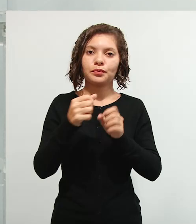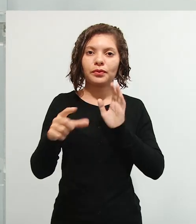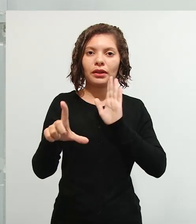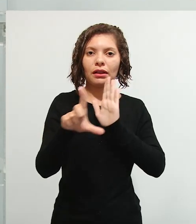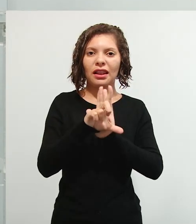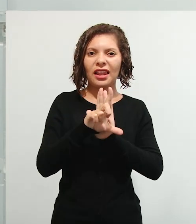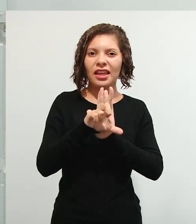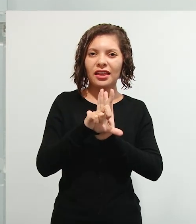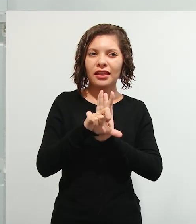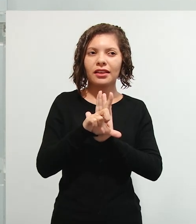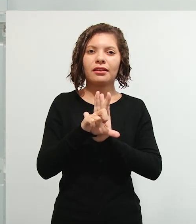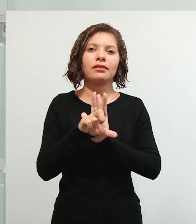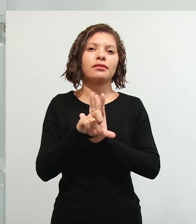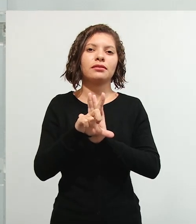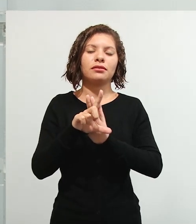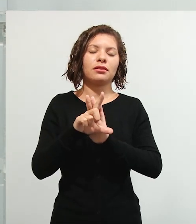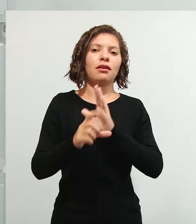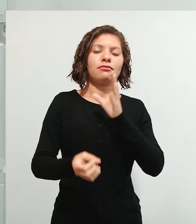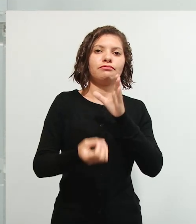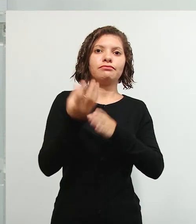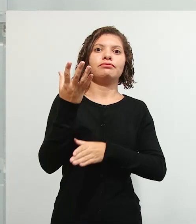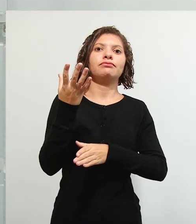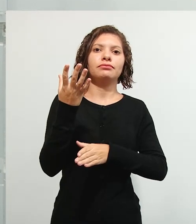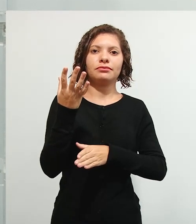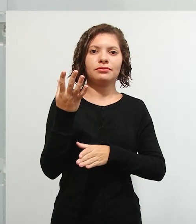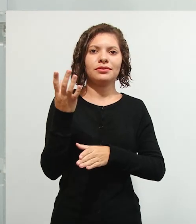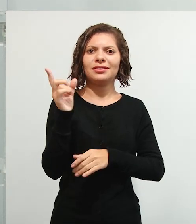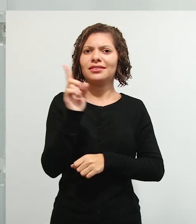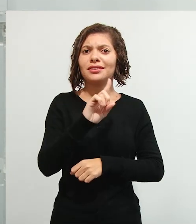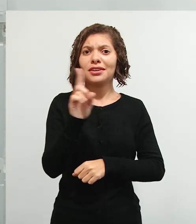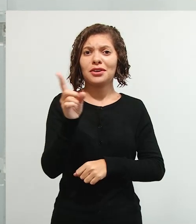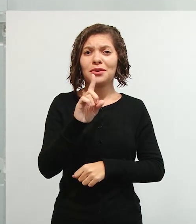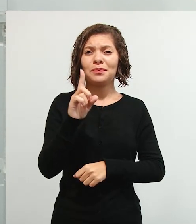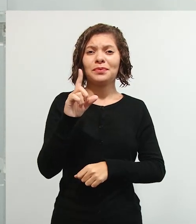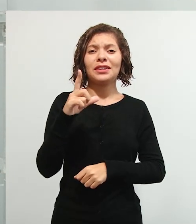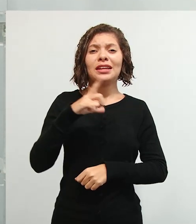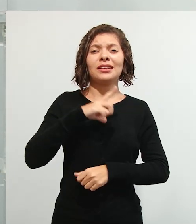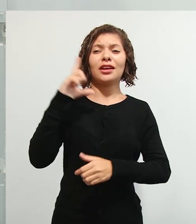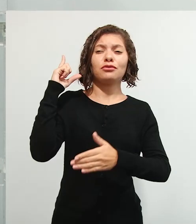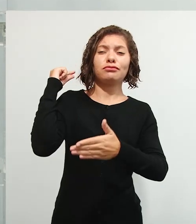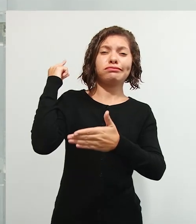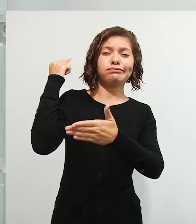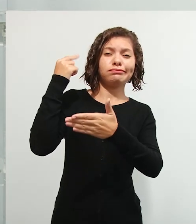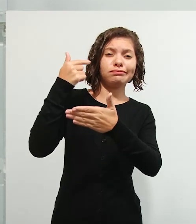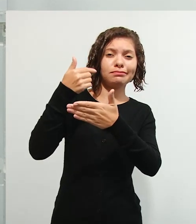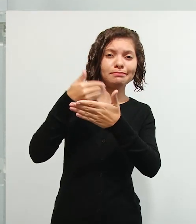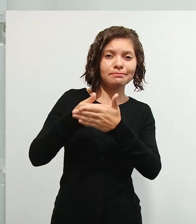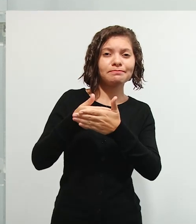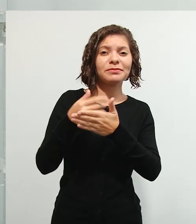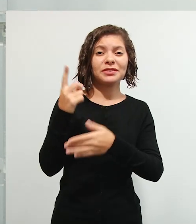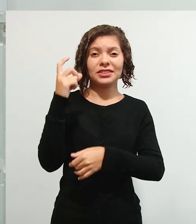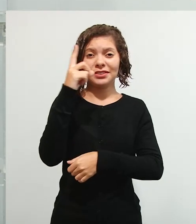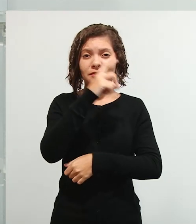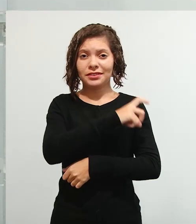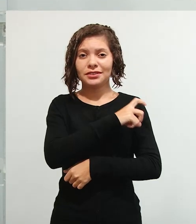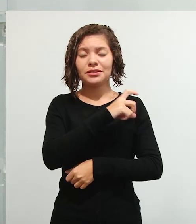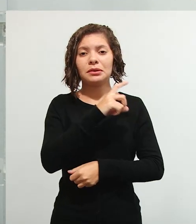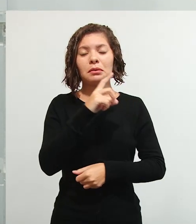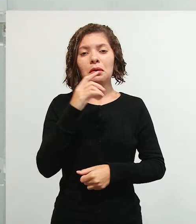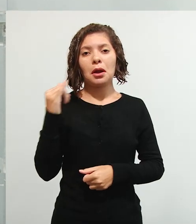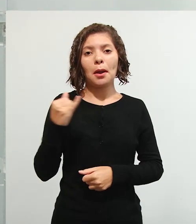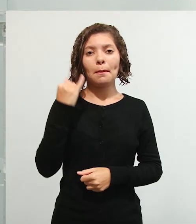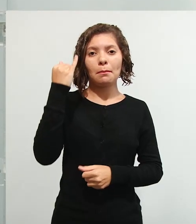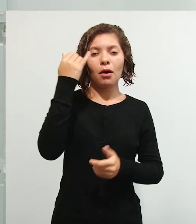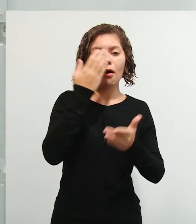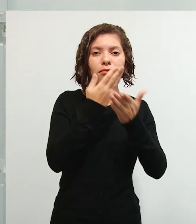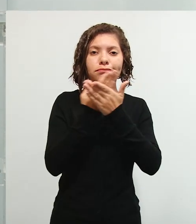não cai do céu. Então, ela tem todo um histórico. E o histórico desta lei, é importante que a